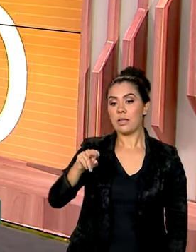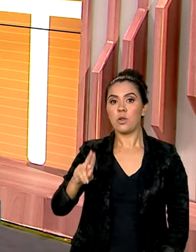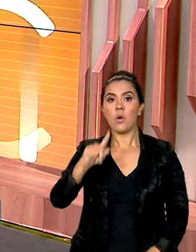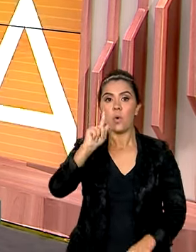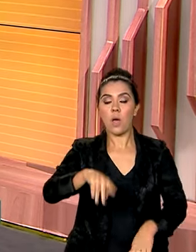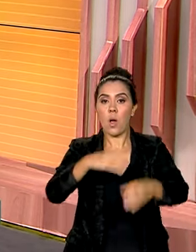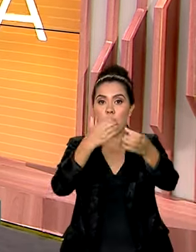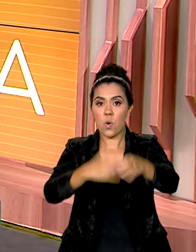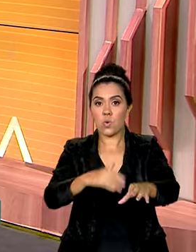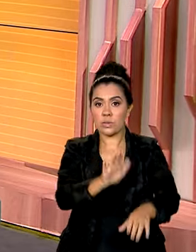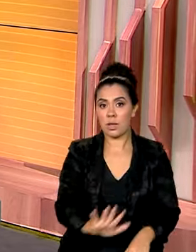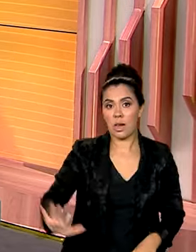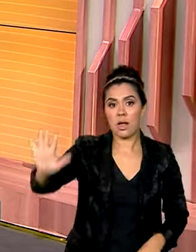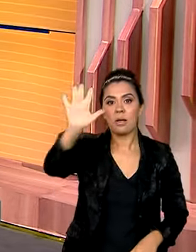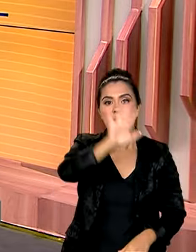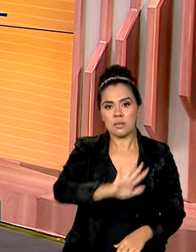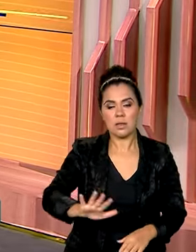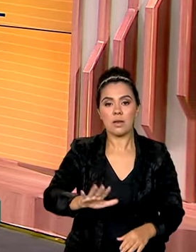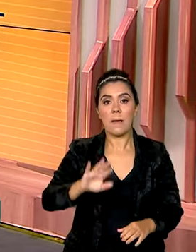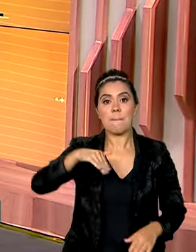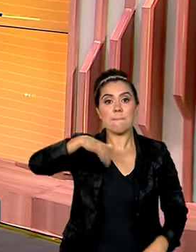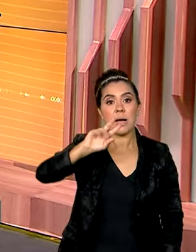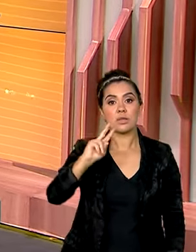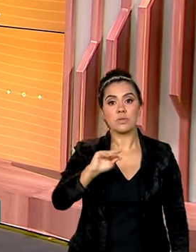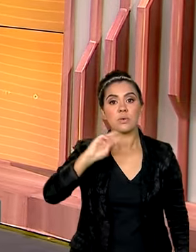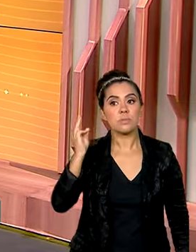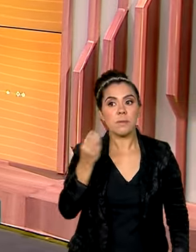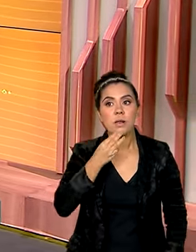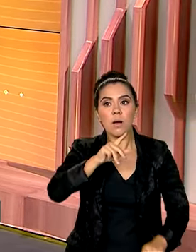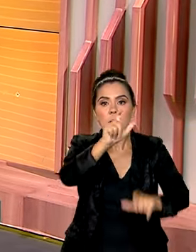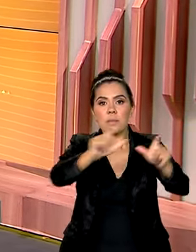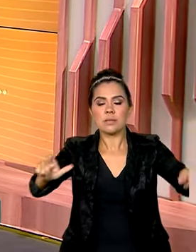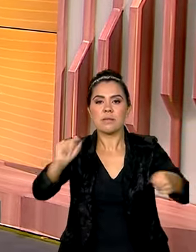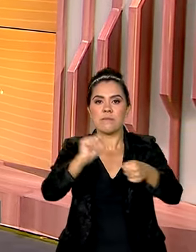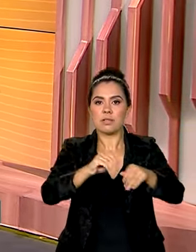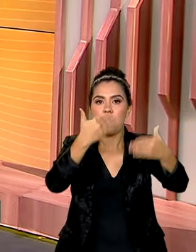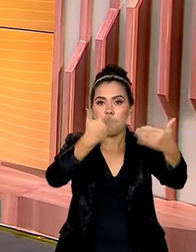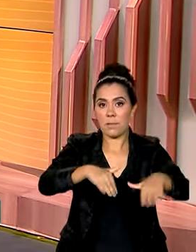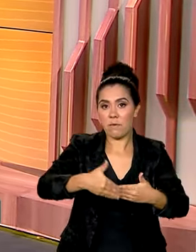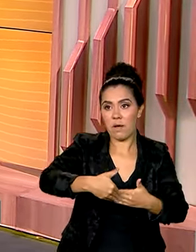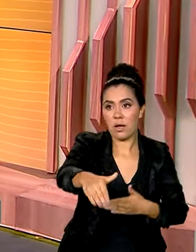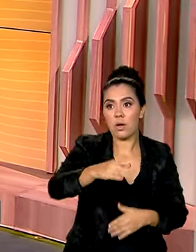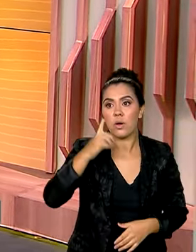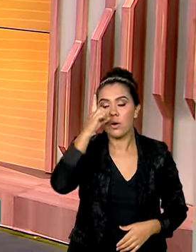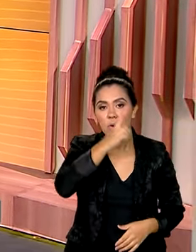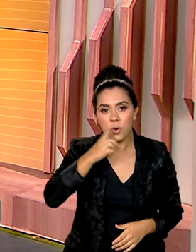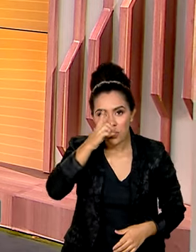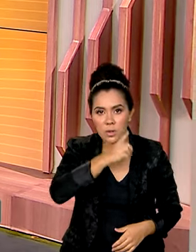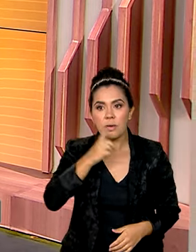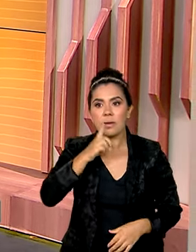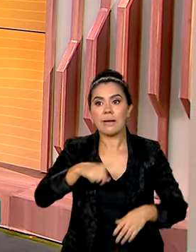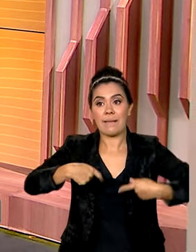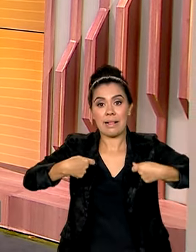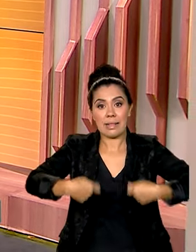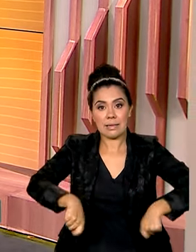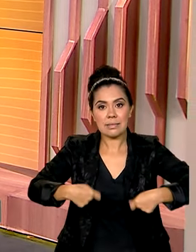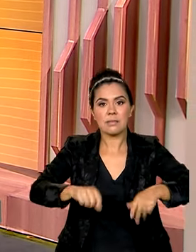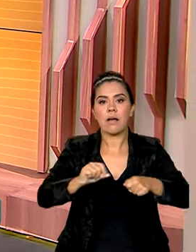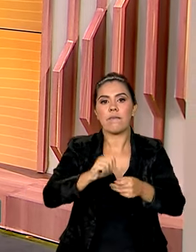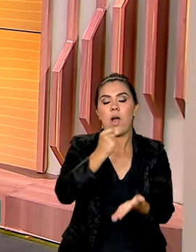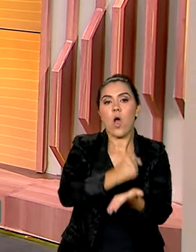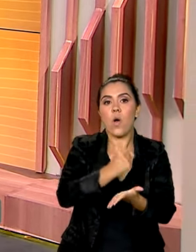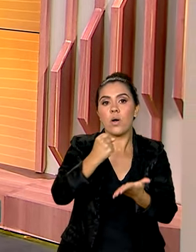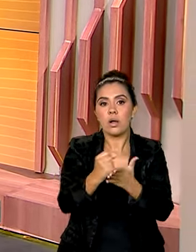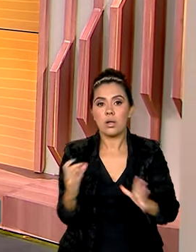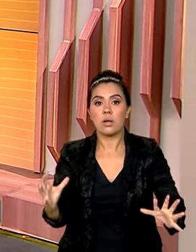unificado, mais de 2 milhões de pessoas vão fazer as provas no domingo e para a realização do concurso foi necessária a contratação de